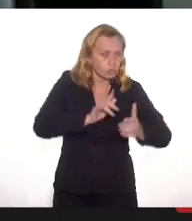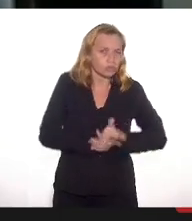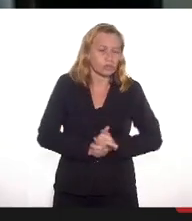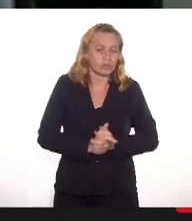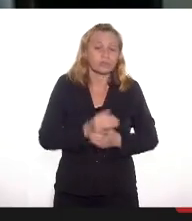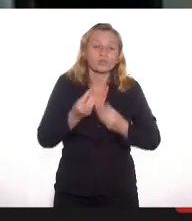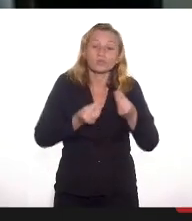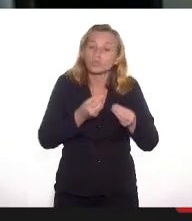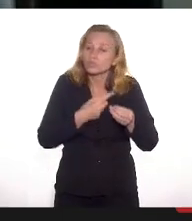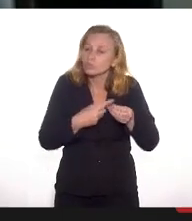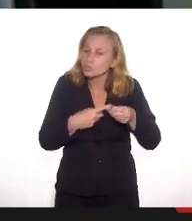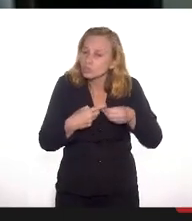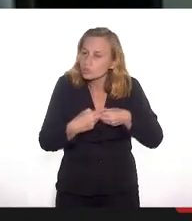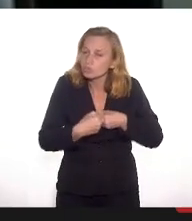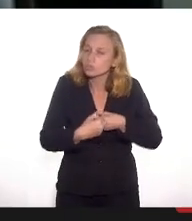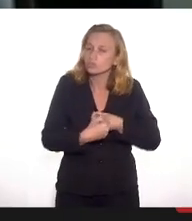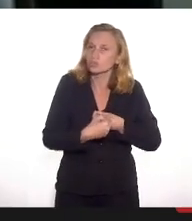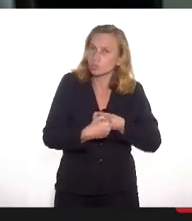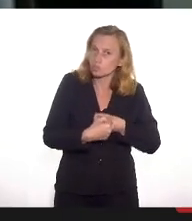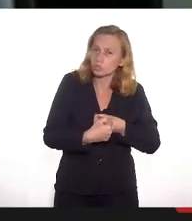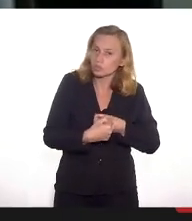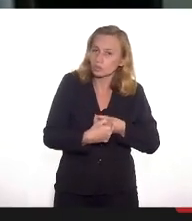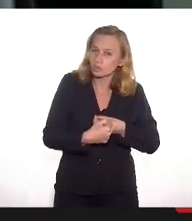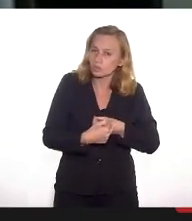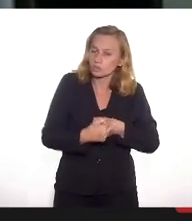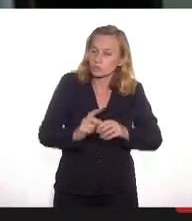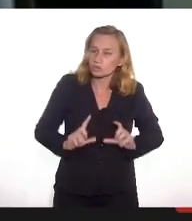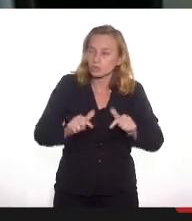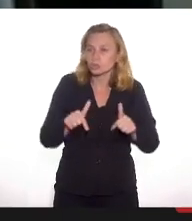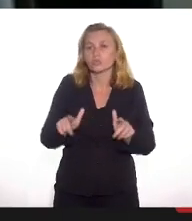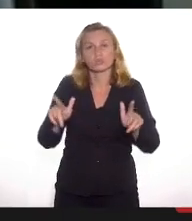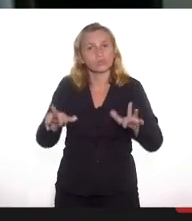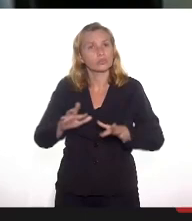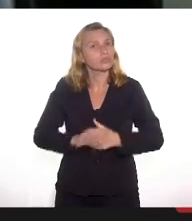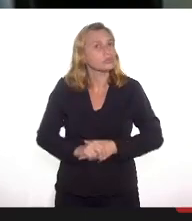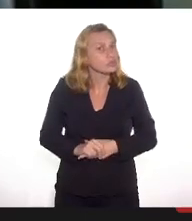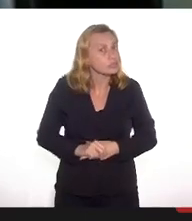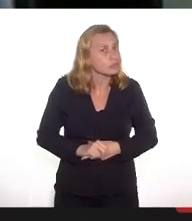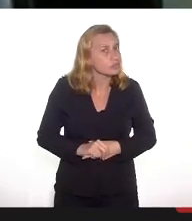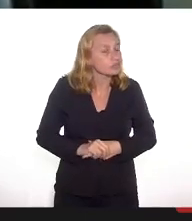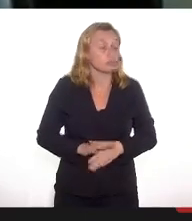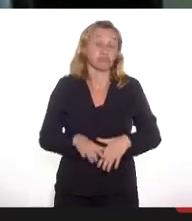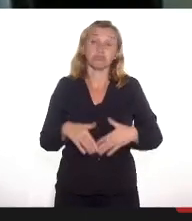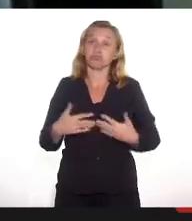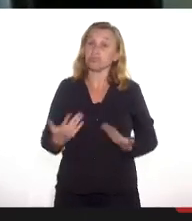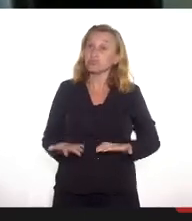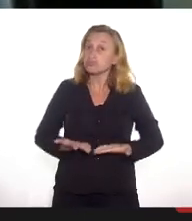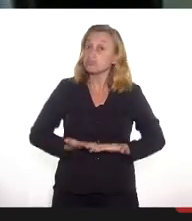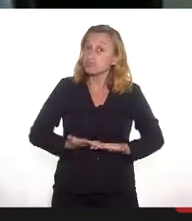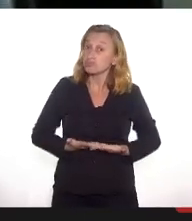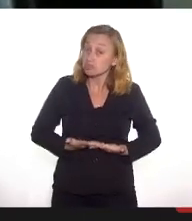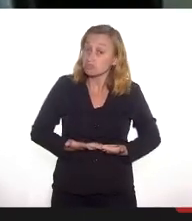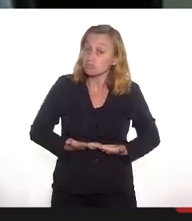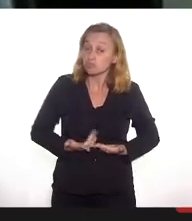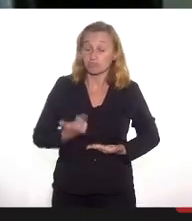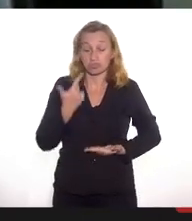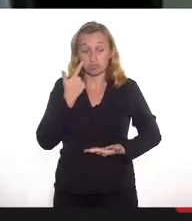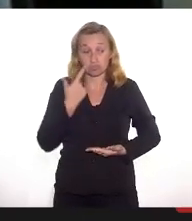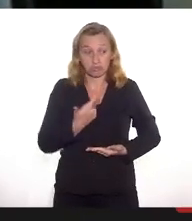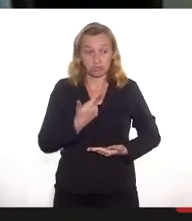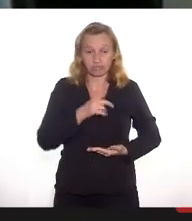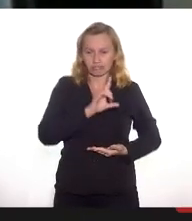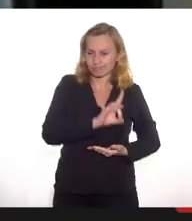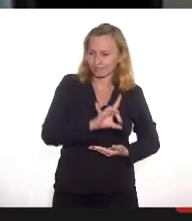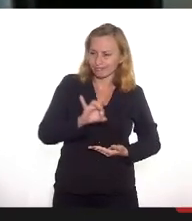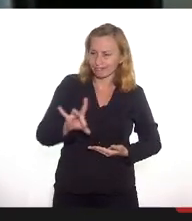com os municípios se conforma se comportam de formas diferentes então não a nosso ver no